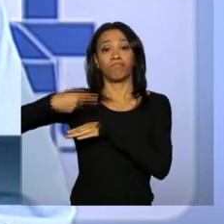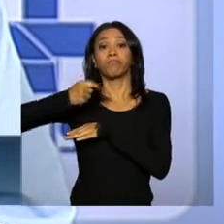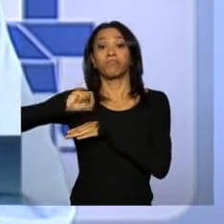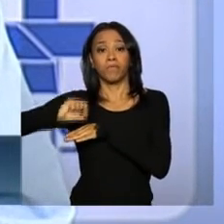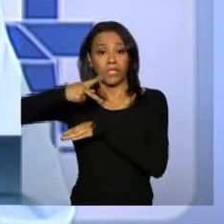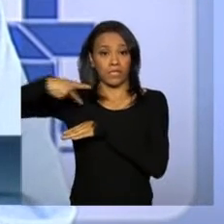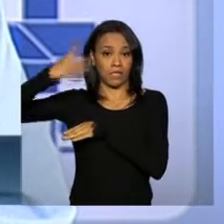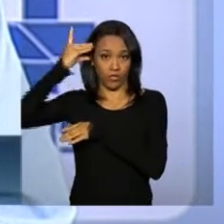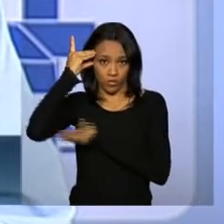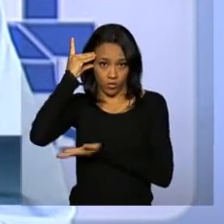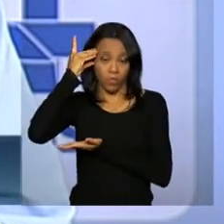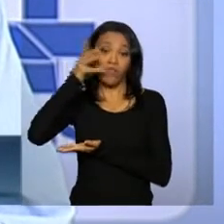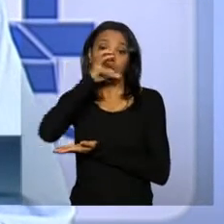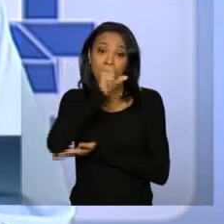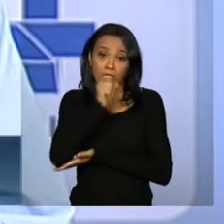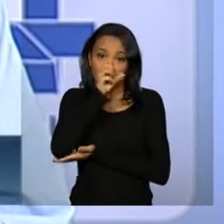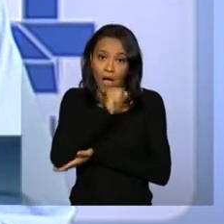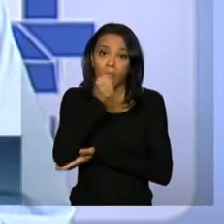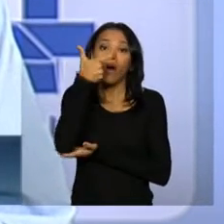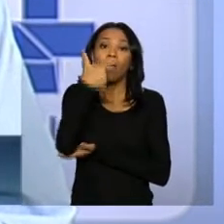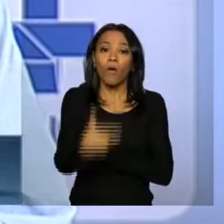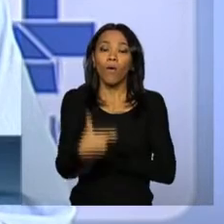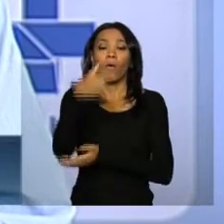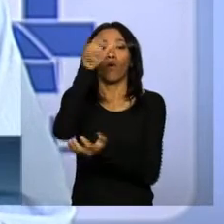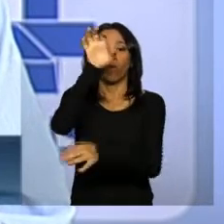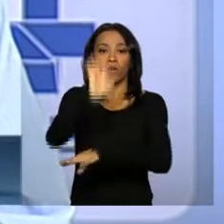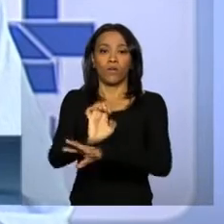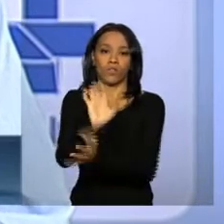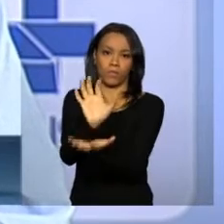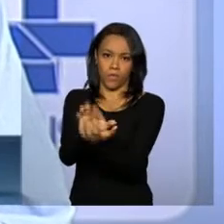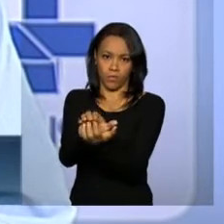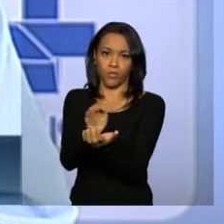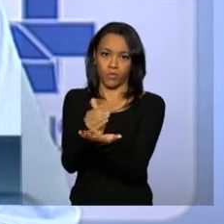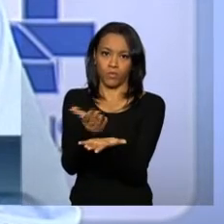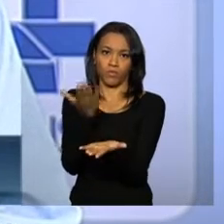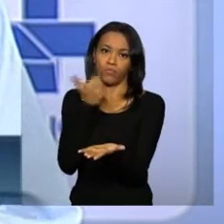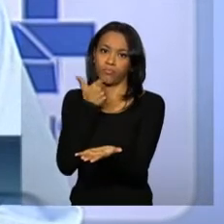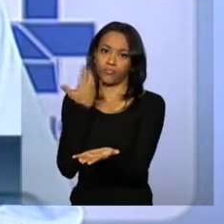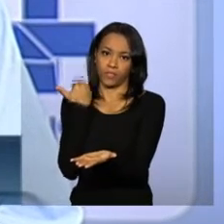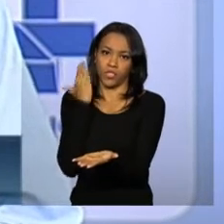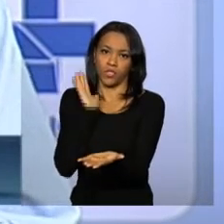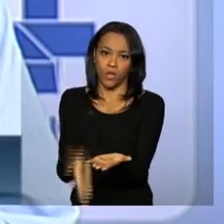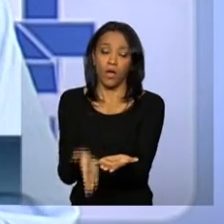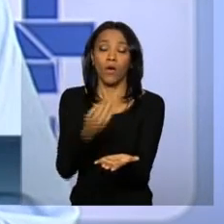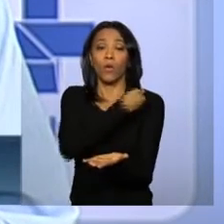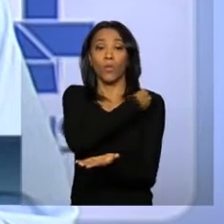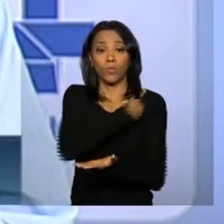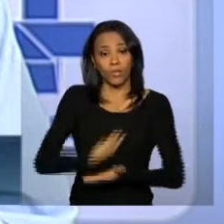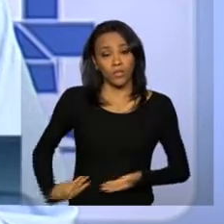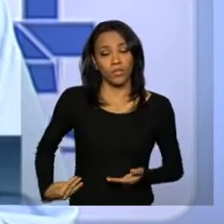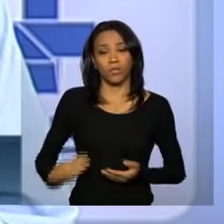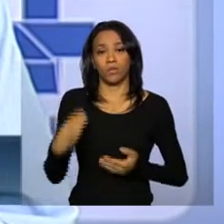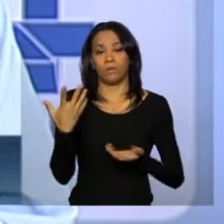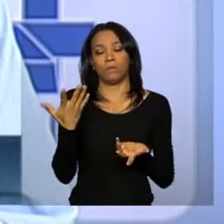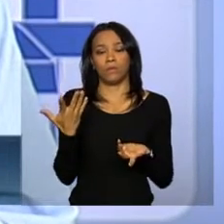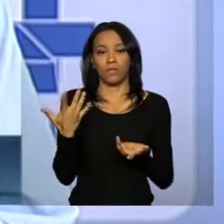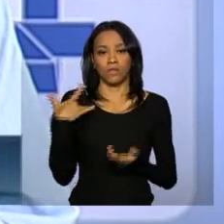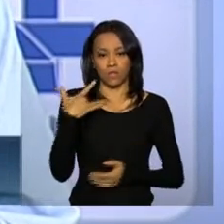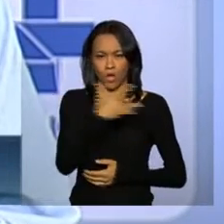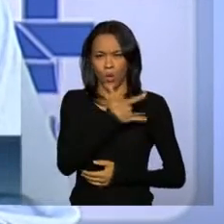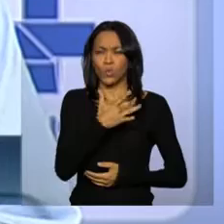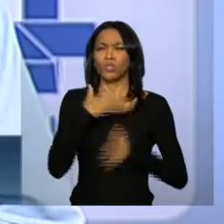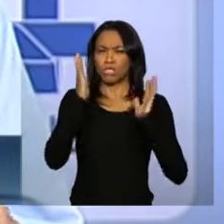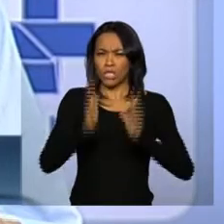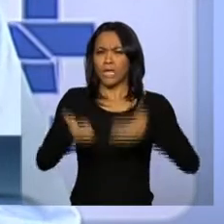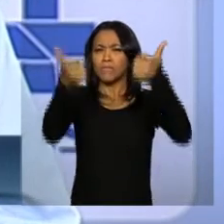Isso aconteceu sábado em Pernambuco. O ministro da Saúde apresentou os detalhes deste plano,